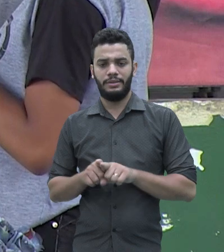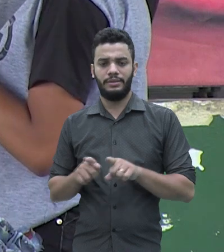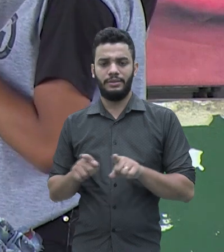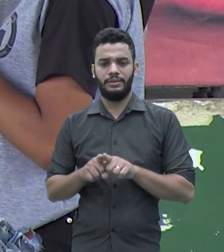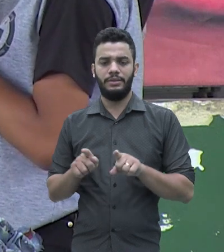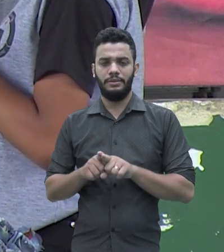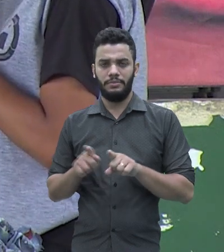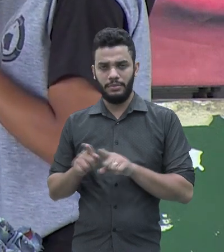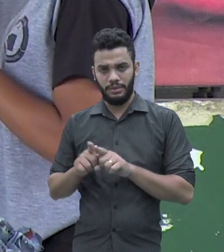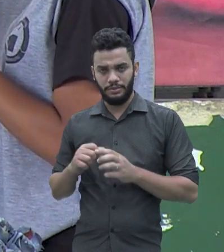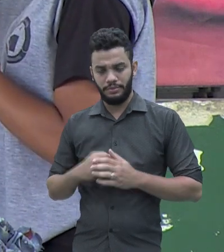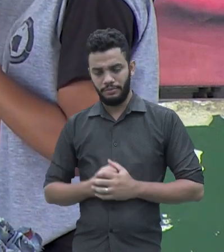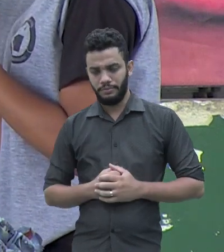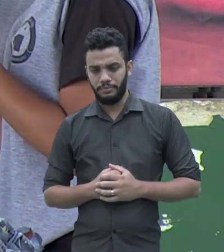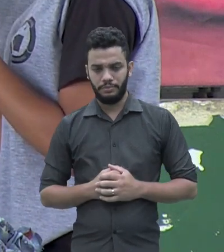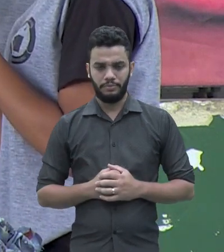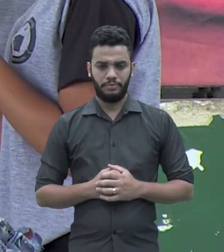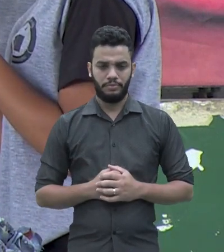little, and